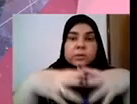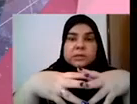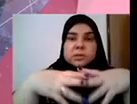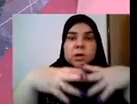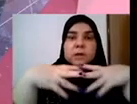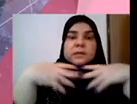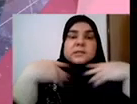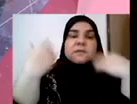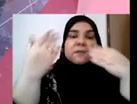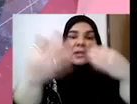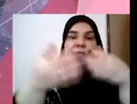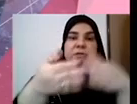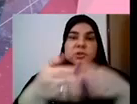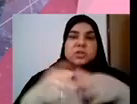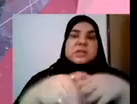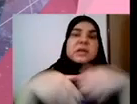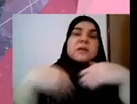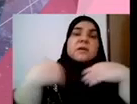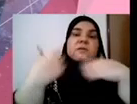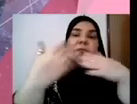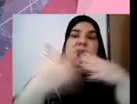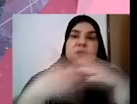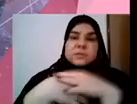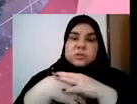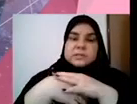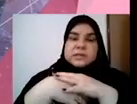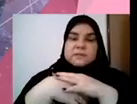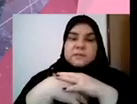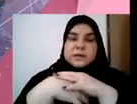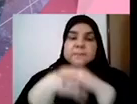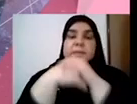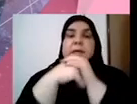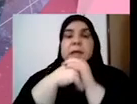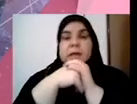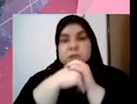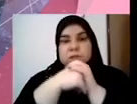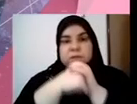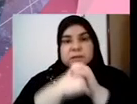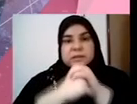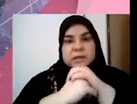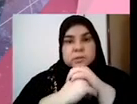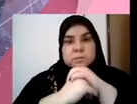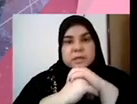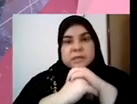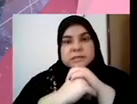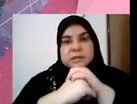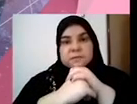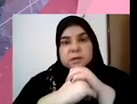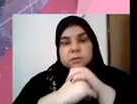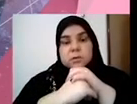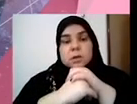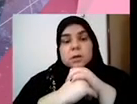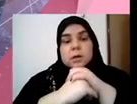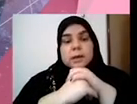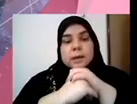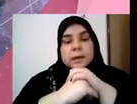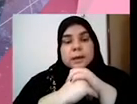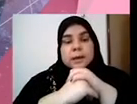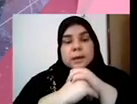tem muitas ordens, que fica difícil de ler, fica difícil de escrever, e aí a gente vai tentar resumir ele escrevendo